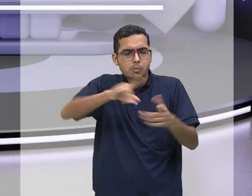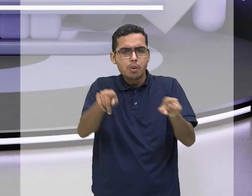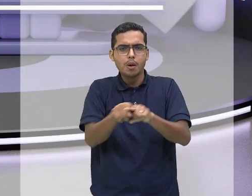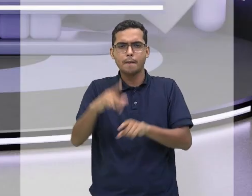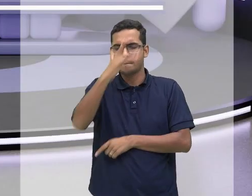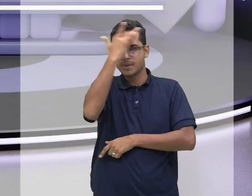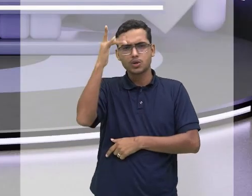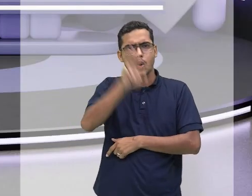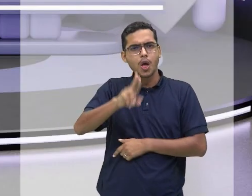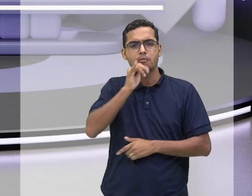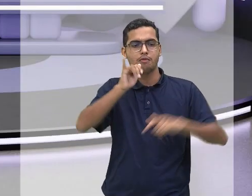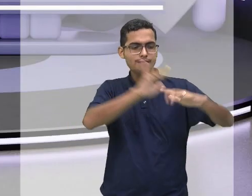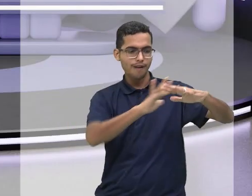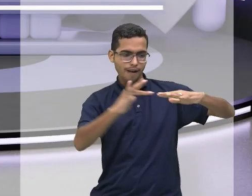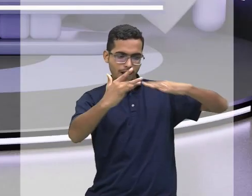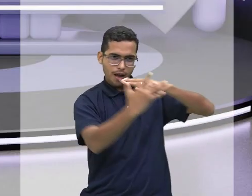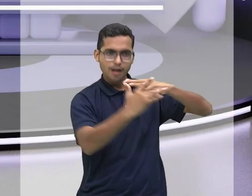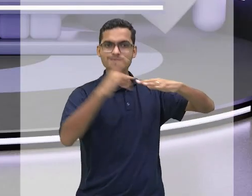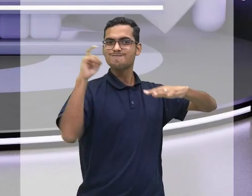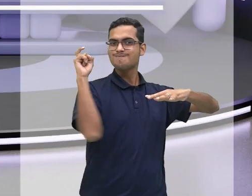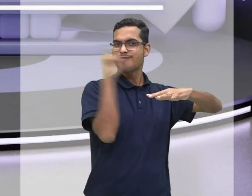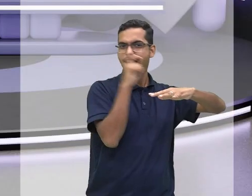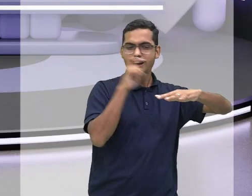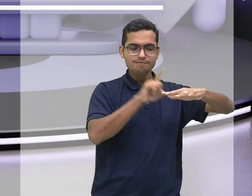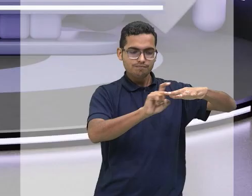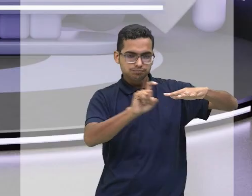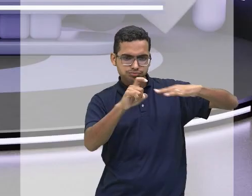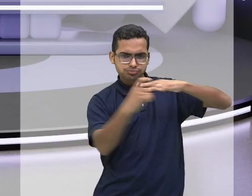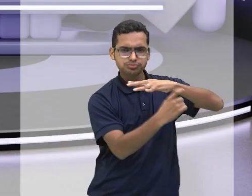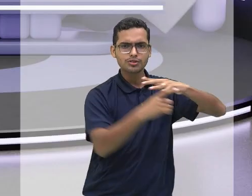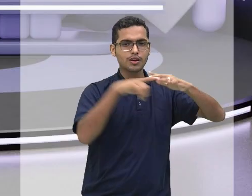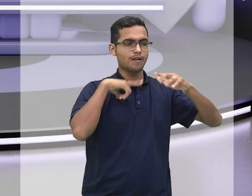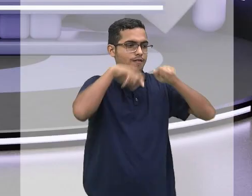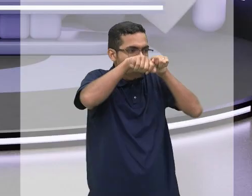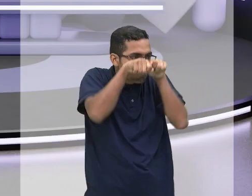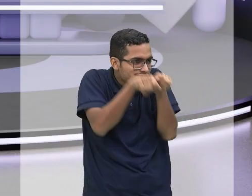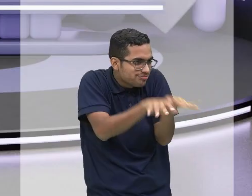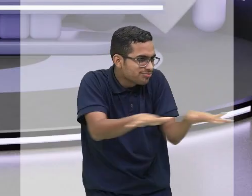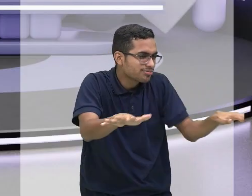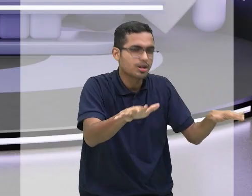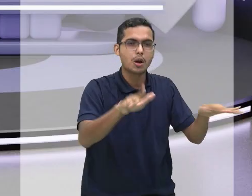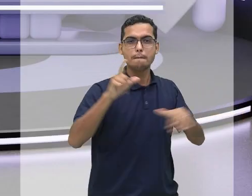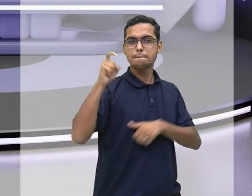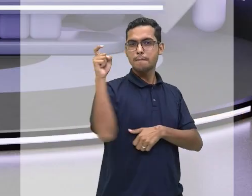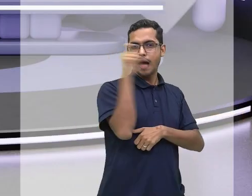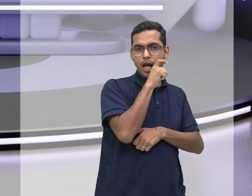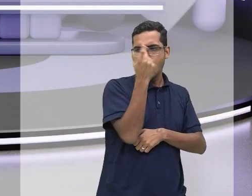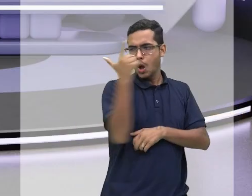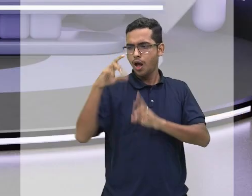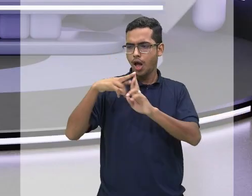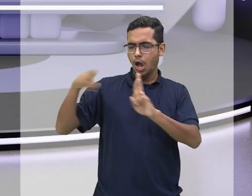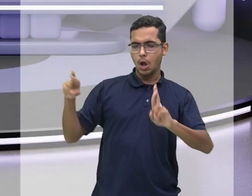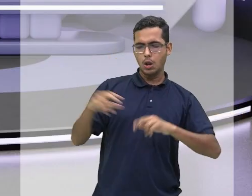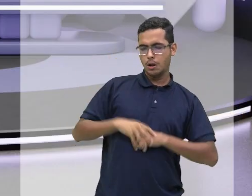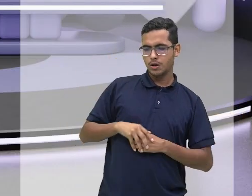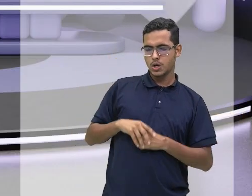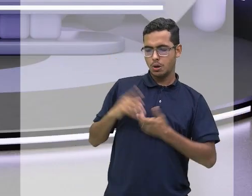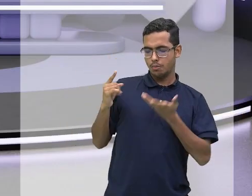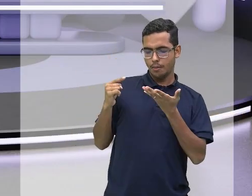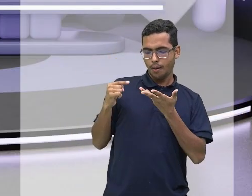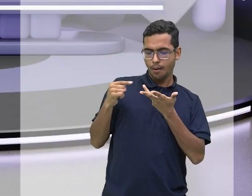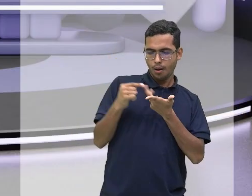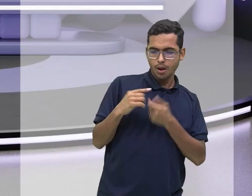fake news para violentar, para desrespeitar outras religiões,